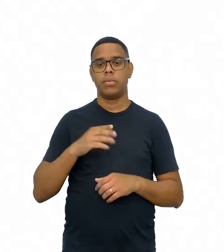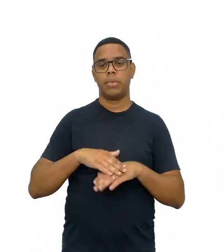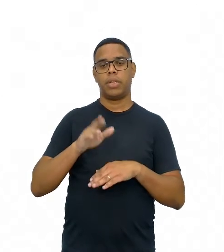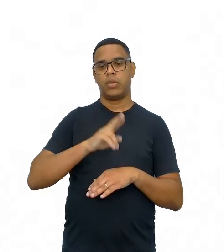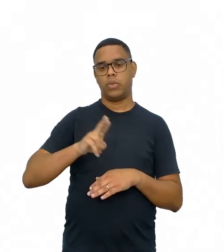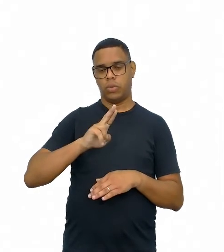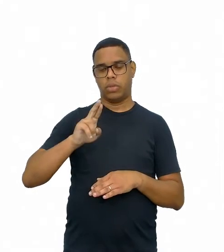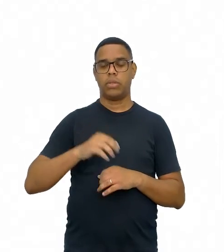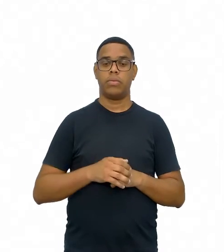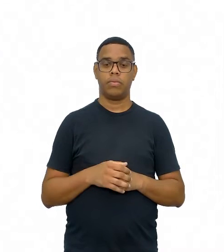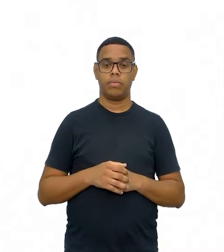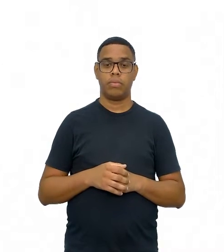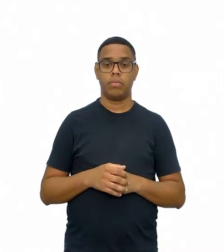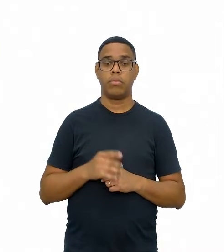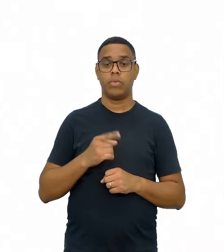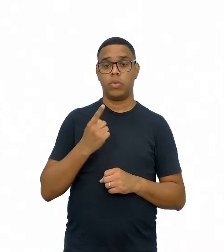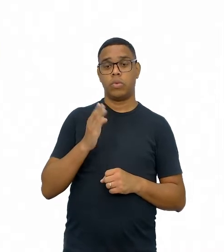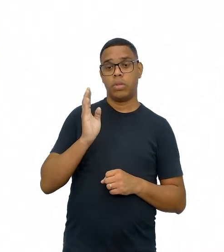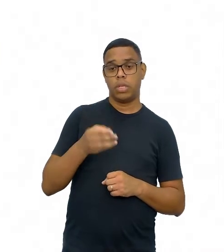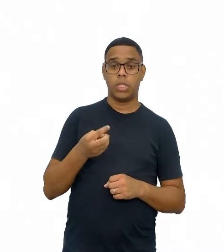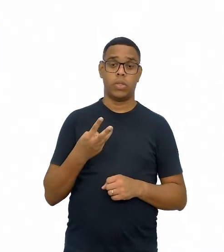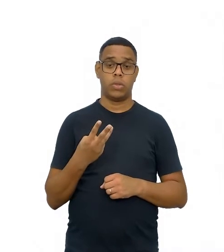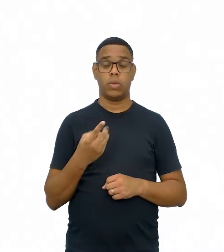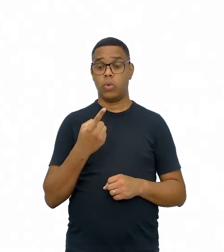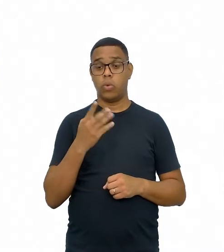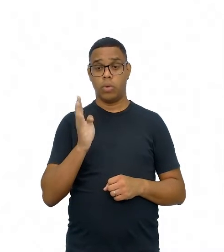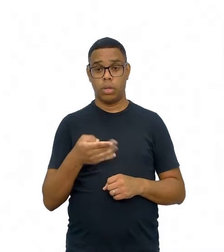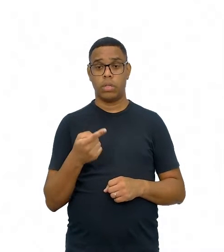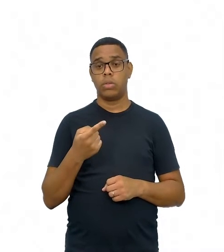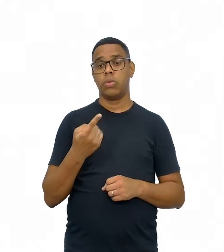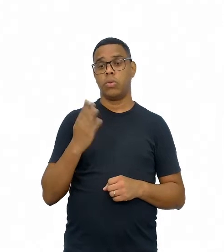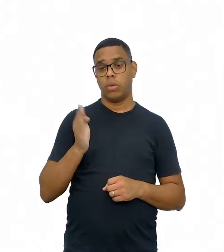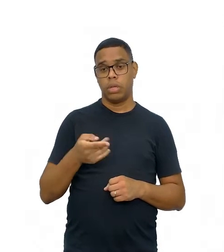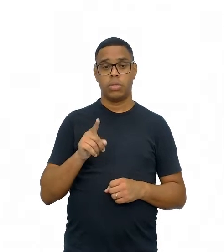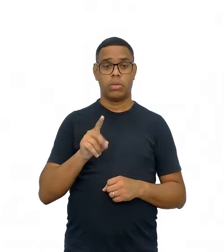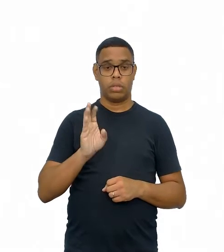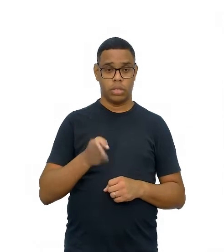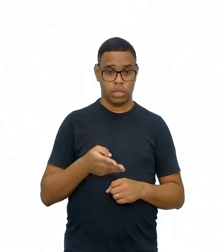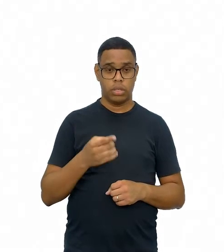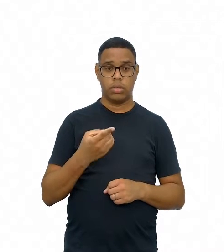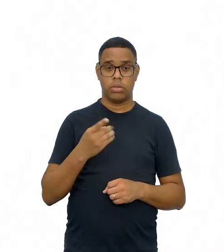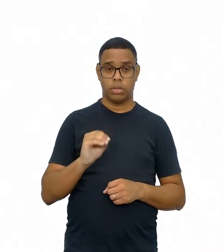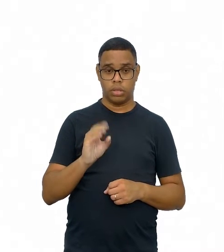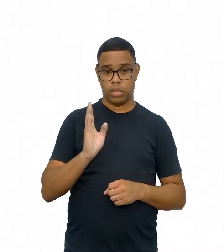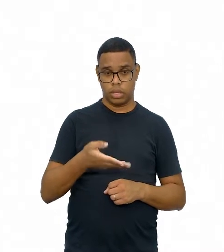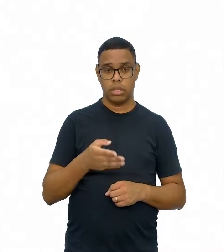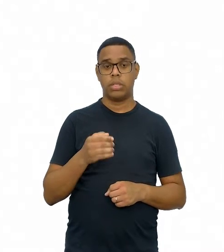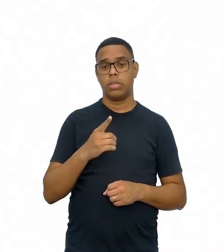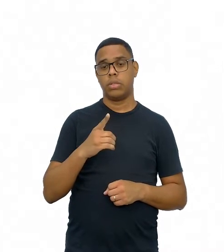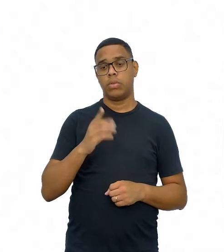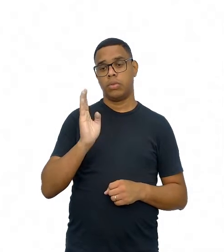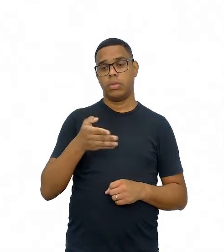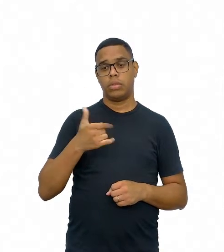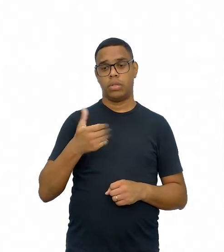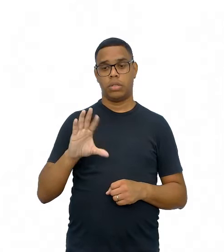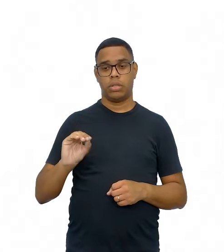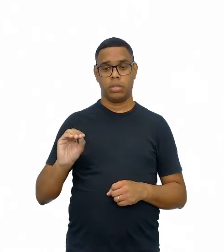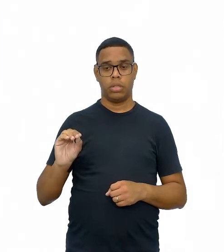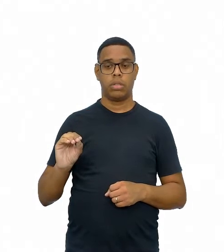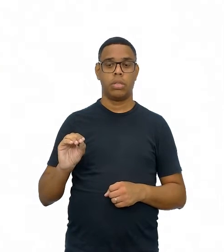mais usuais, de meio, 1/3, 1/4, 1/5, 1/10, 1/100,